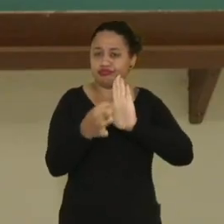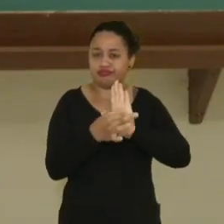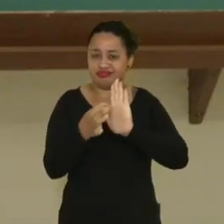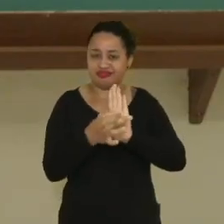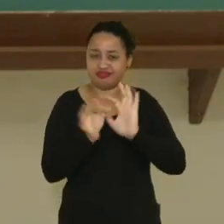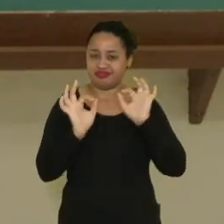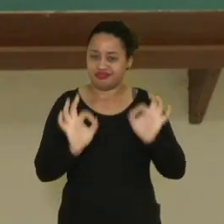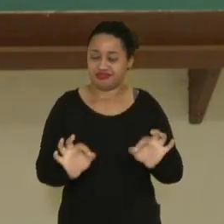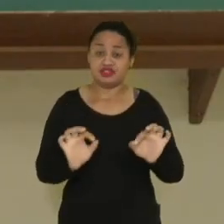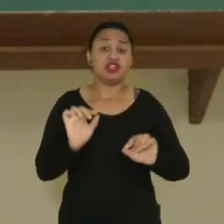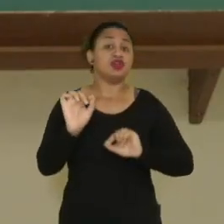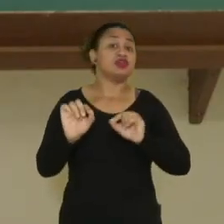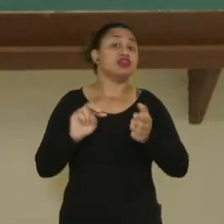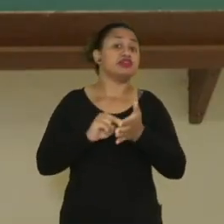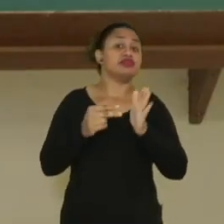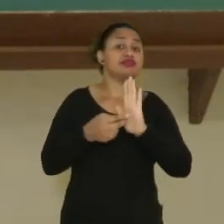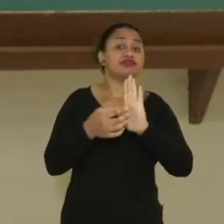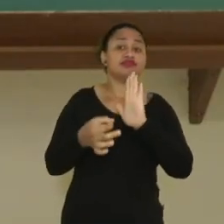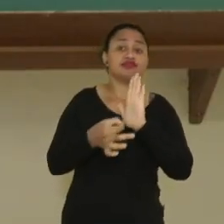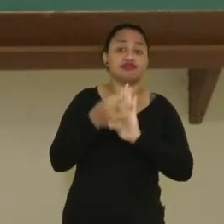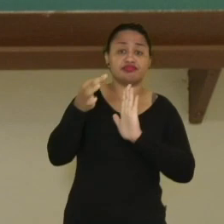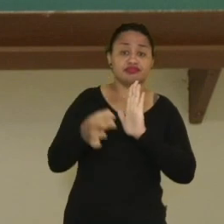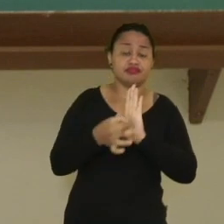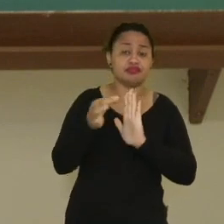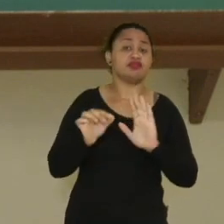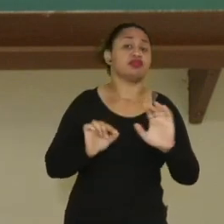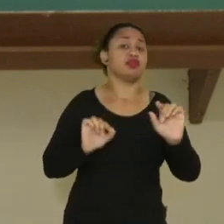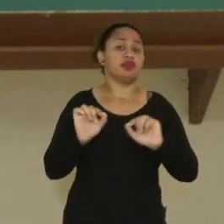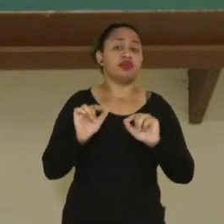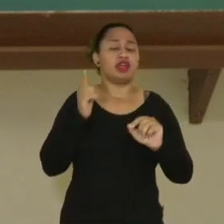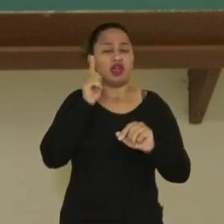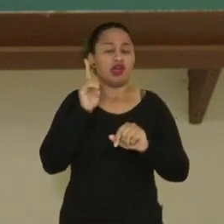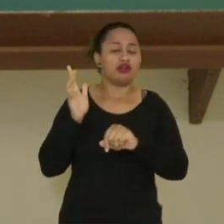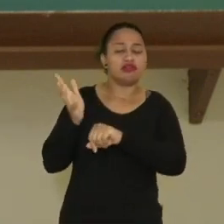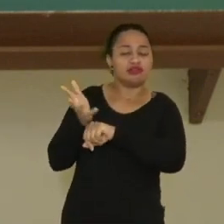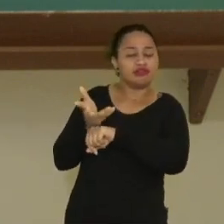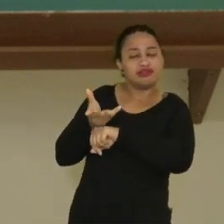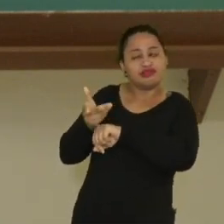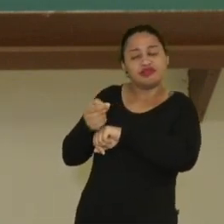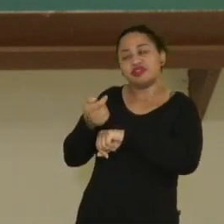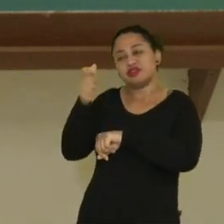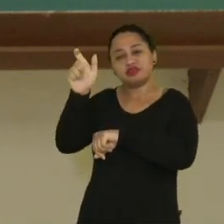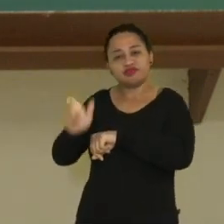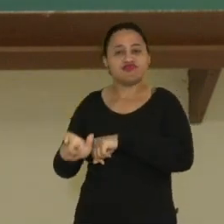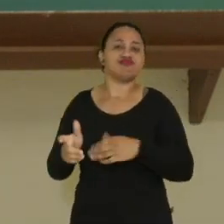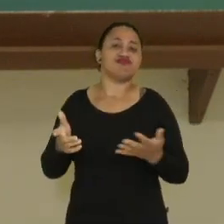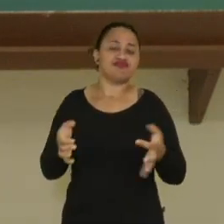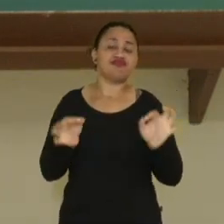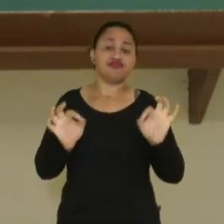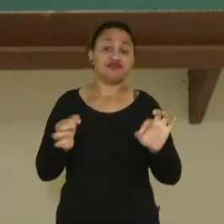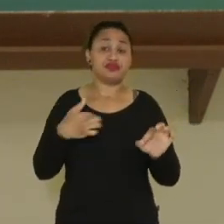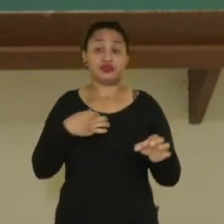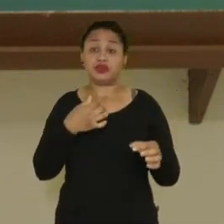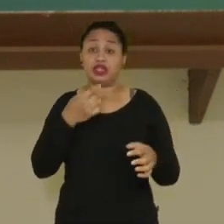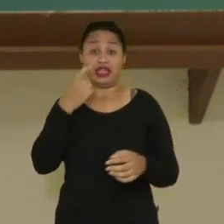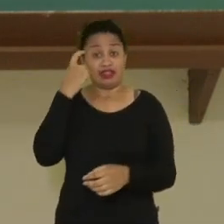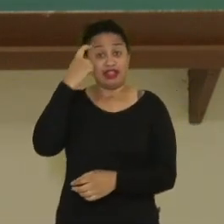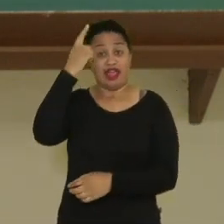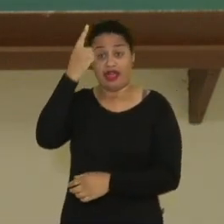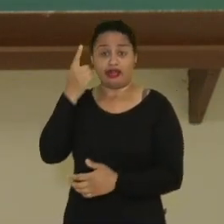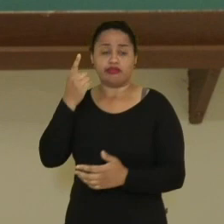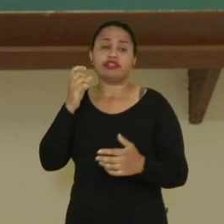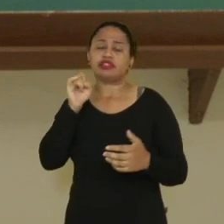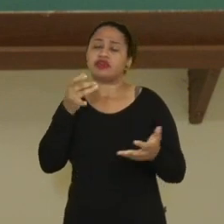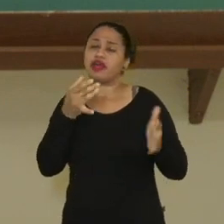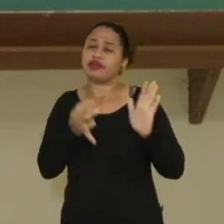E o que é argumentar? Argumentar é convencer alguém de alguma coisa. Então, se eu quero argumentar